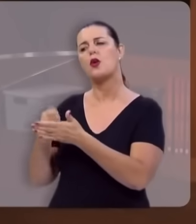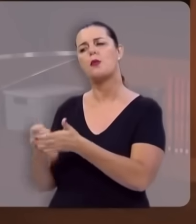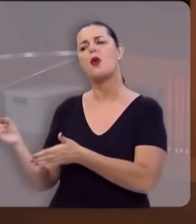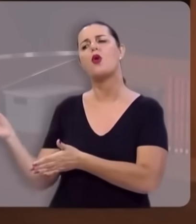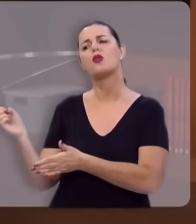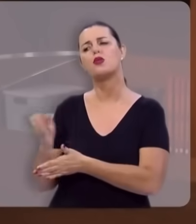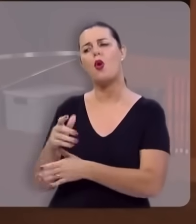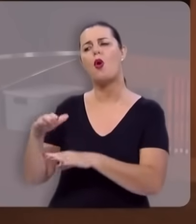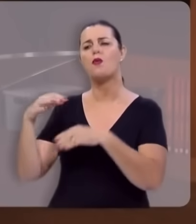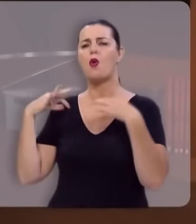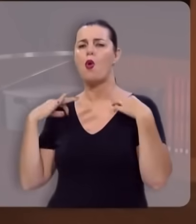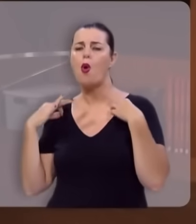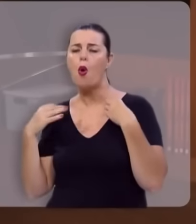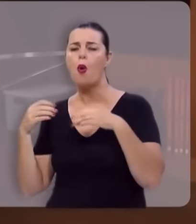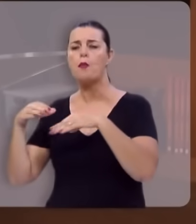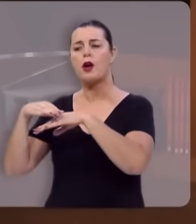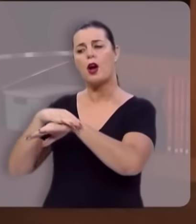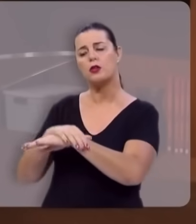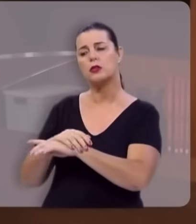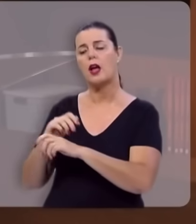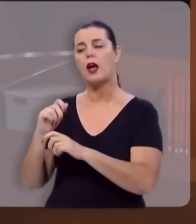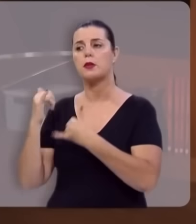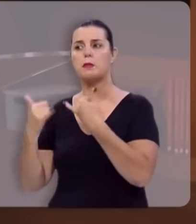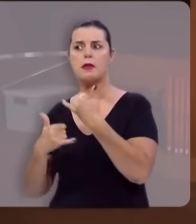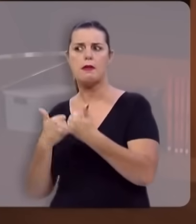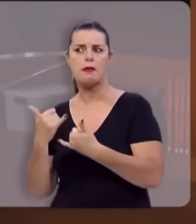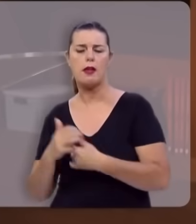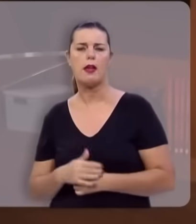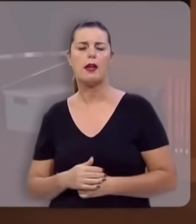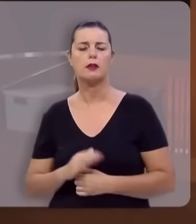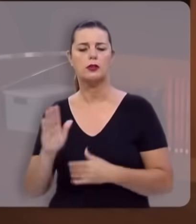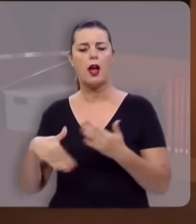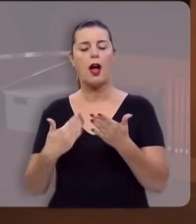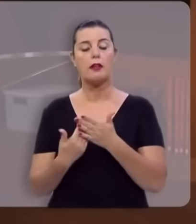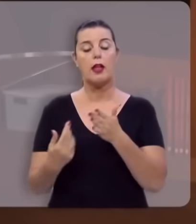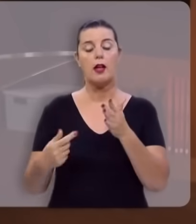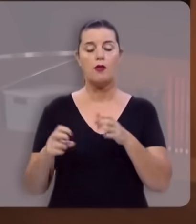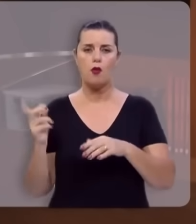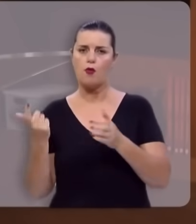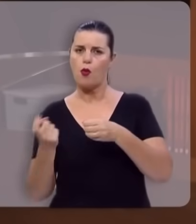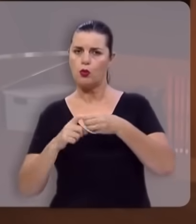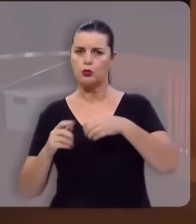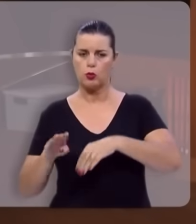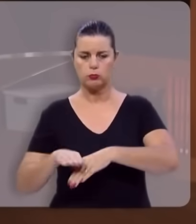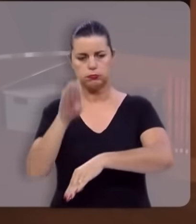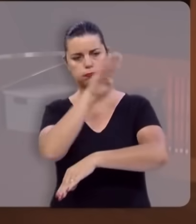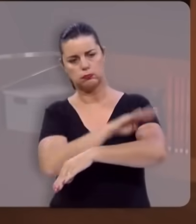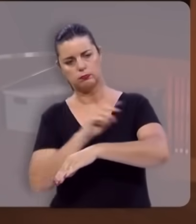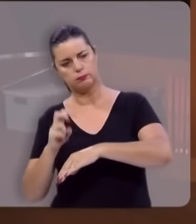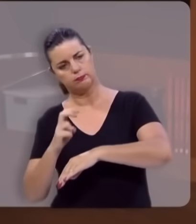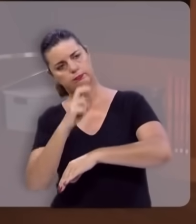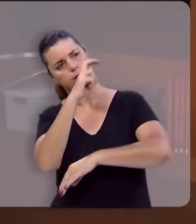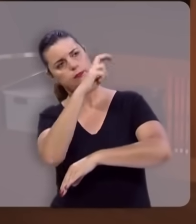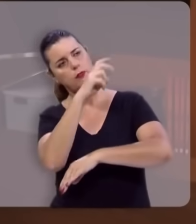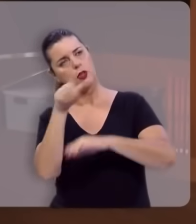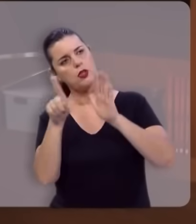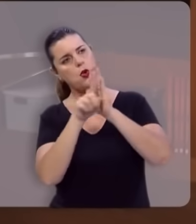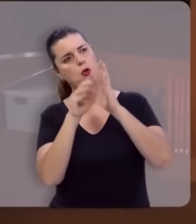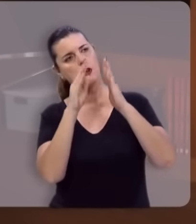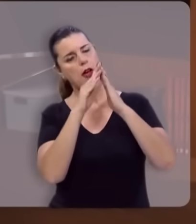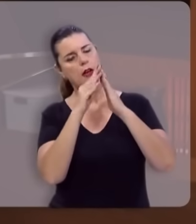novos brinquedos, e voltou a subir, até chegar na casa daquele menino. Bateu a porta,